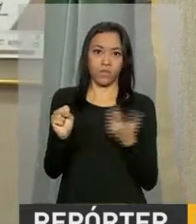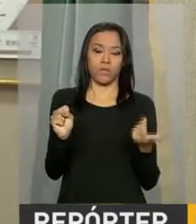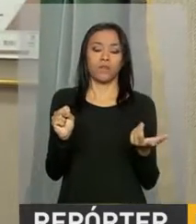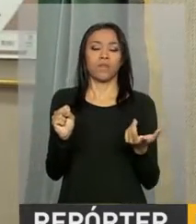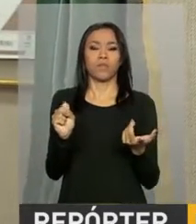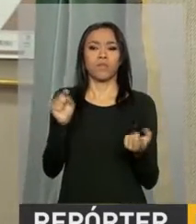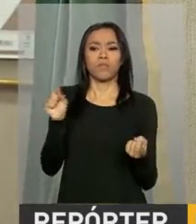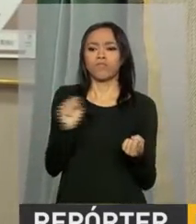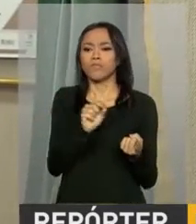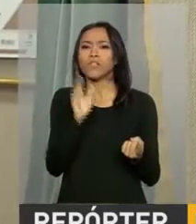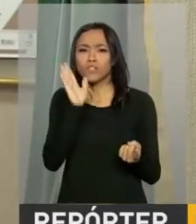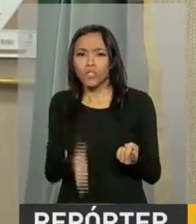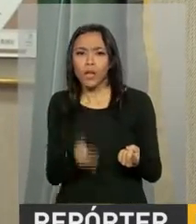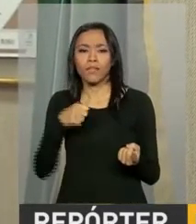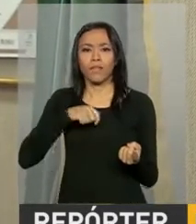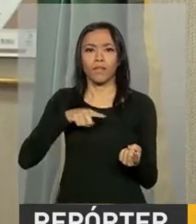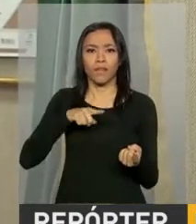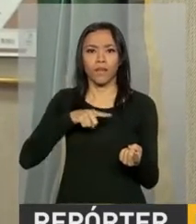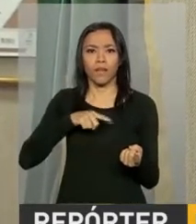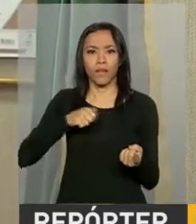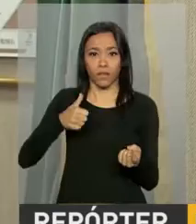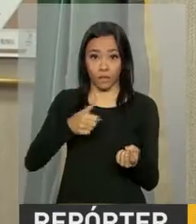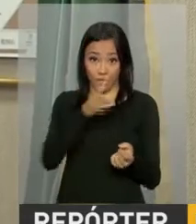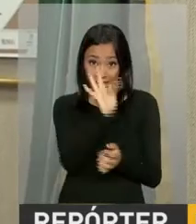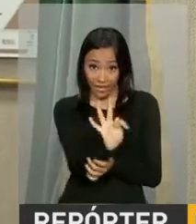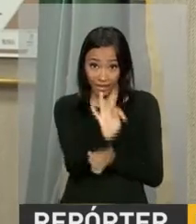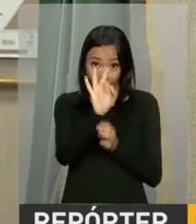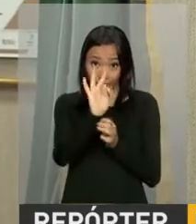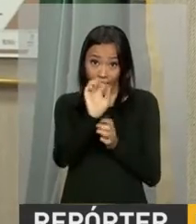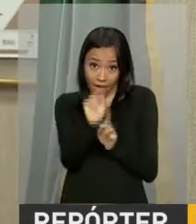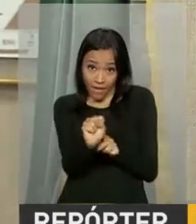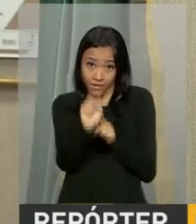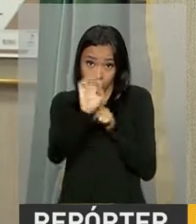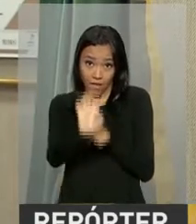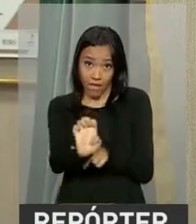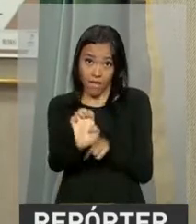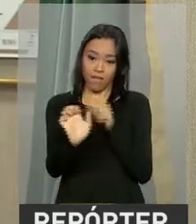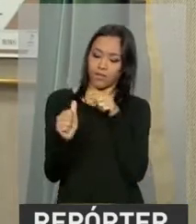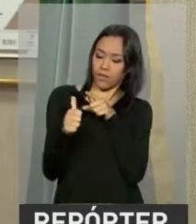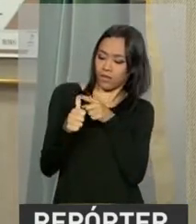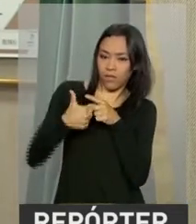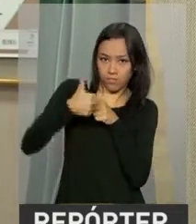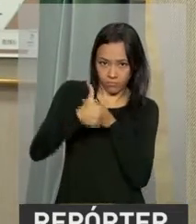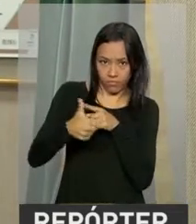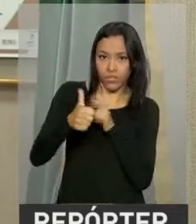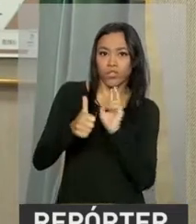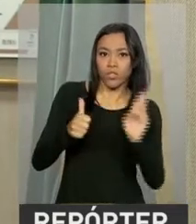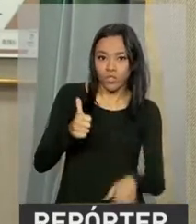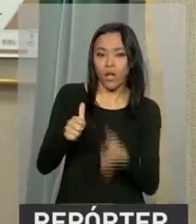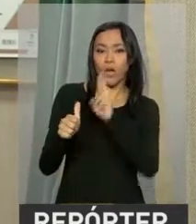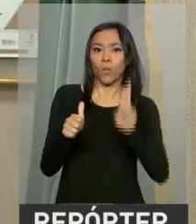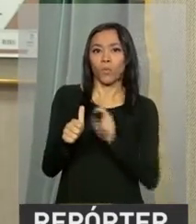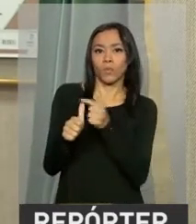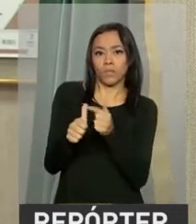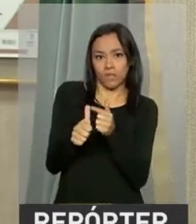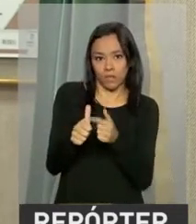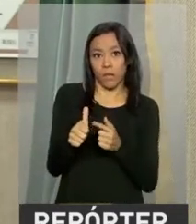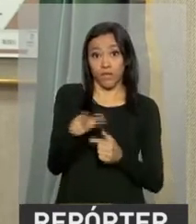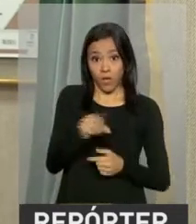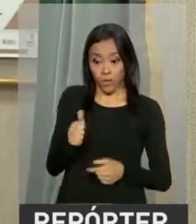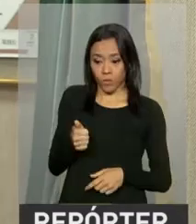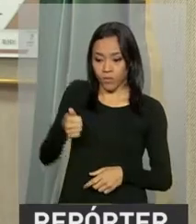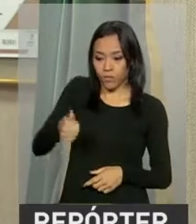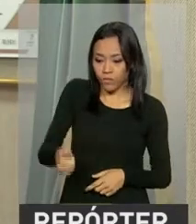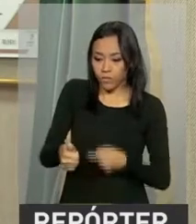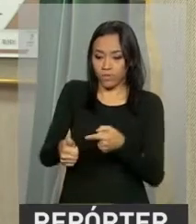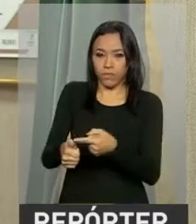existe a biometria do tse o cidadão quando for acessar o serviço onde vai usar o seu a sua digital